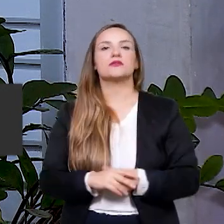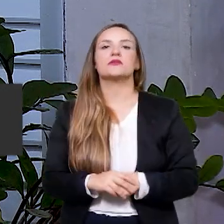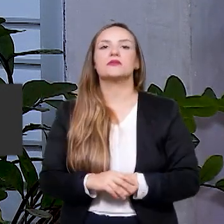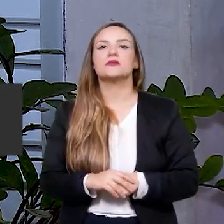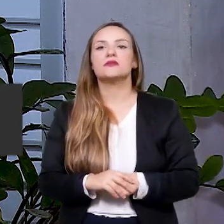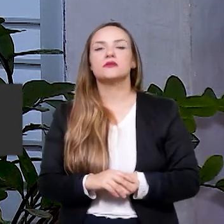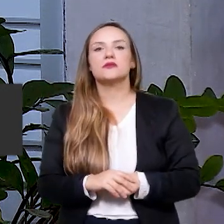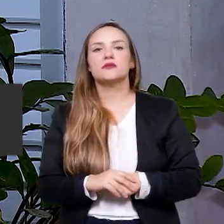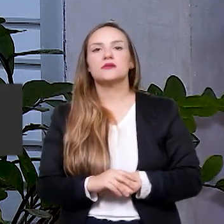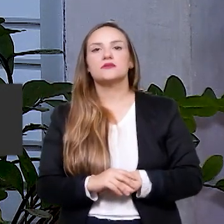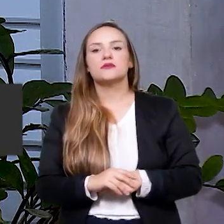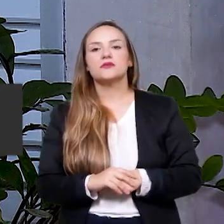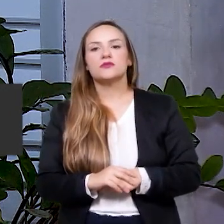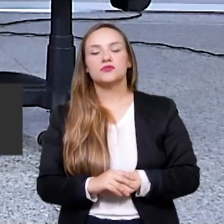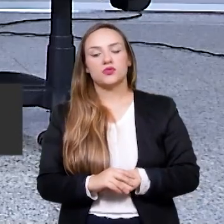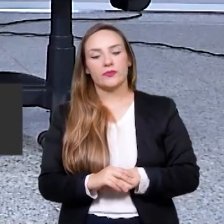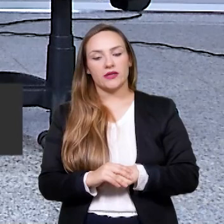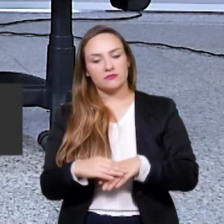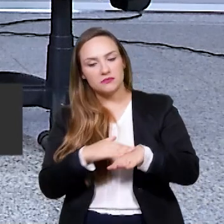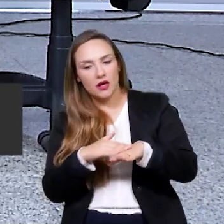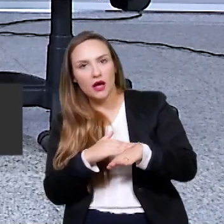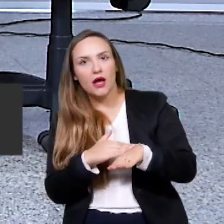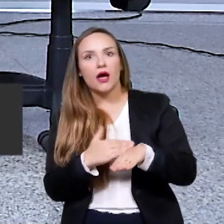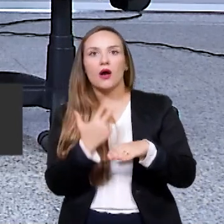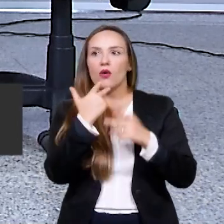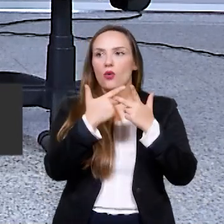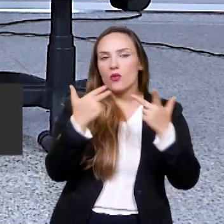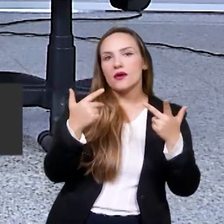a sua etnia, sobre a sua raça, sabe?